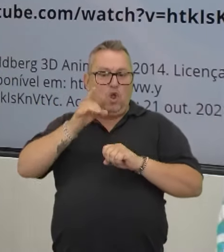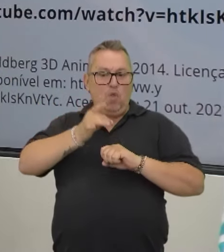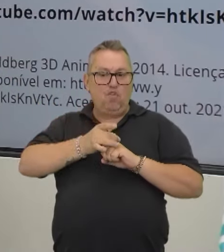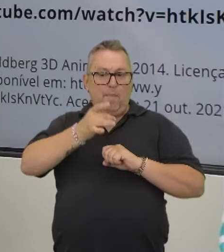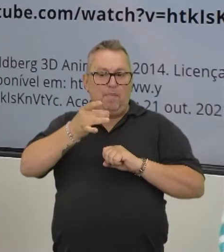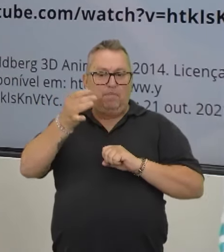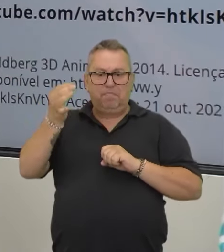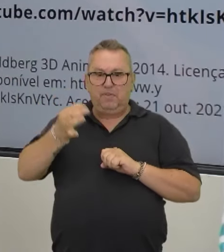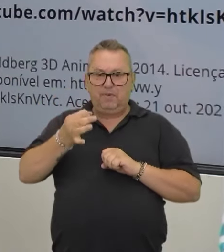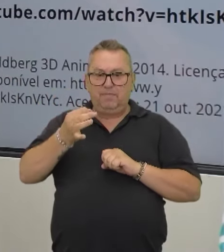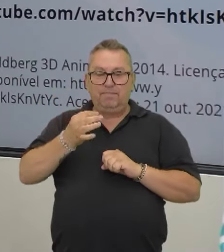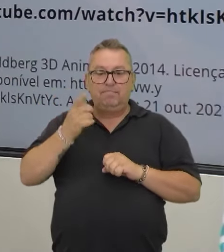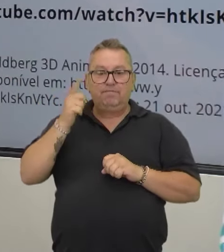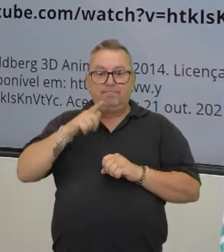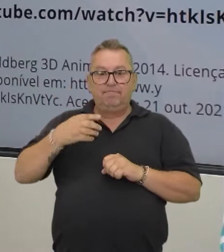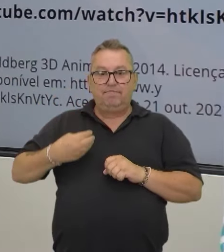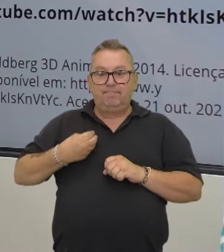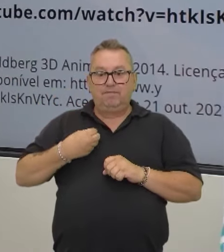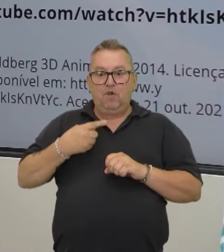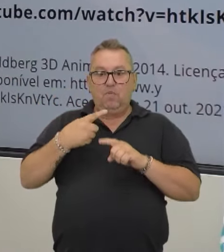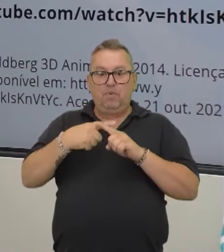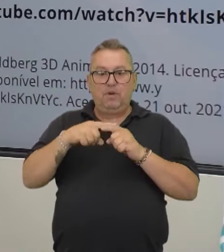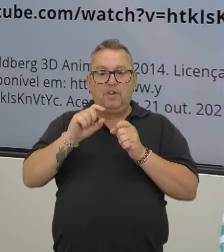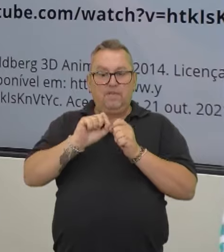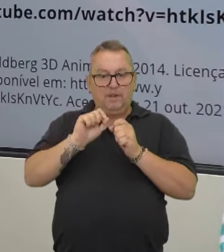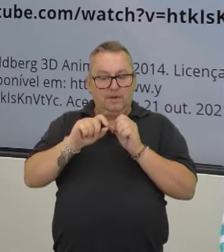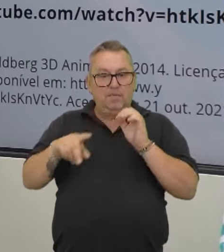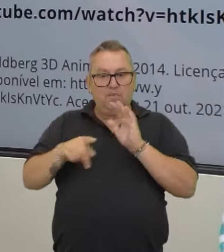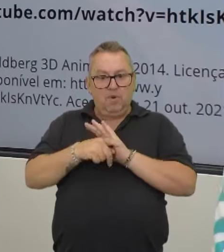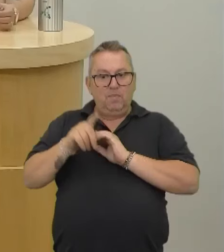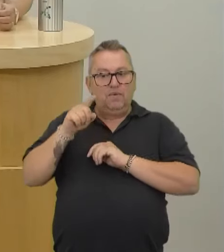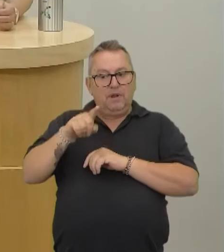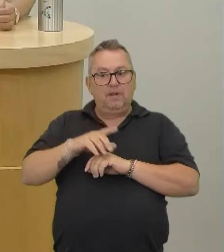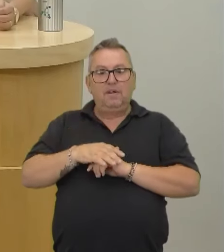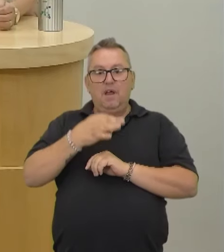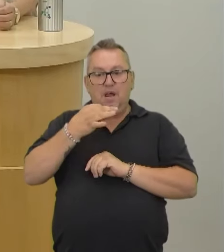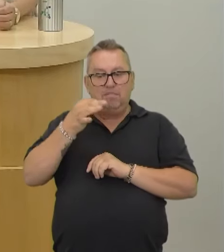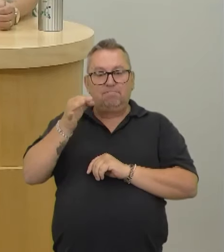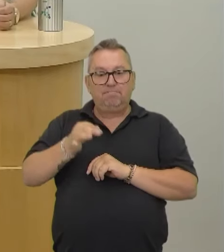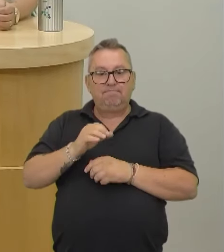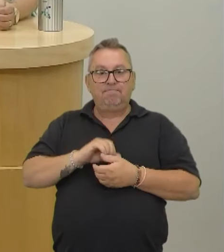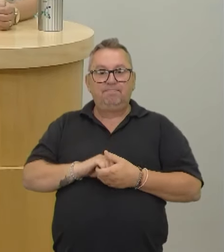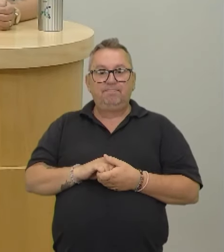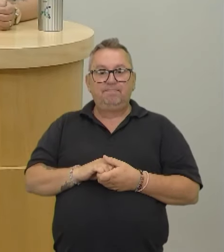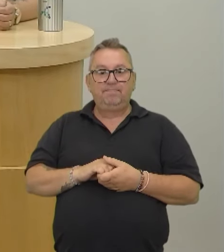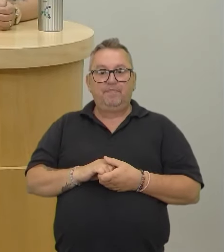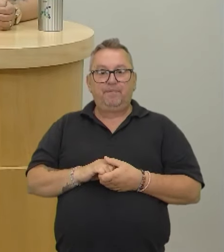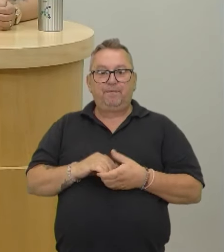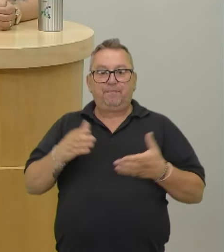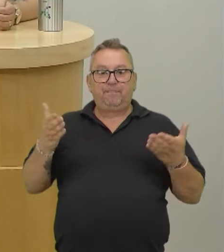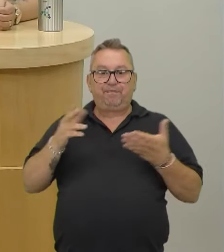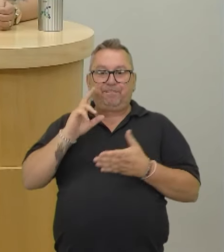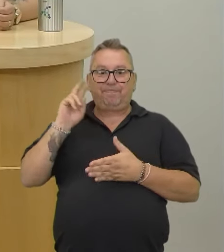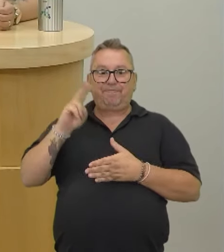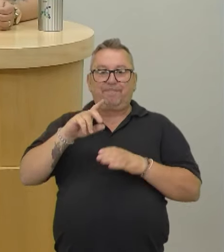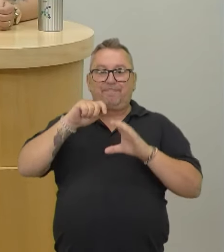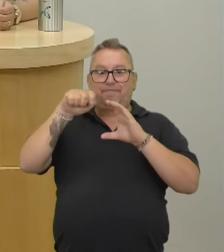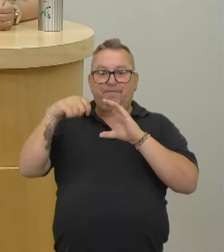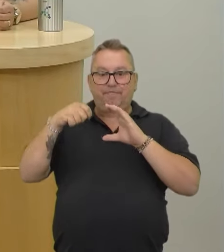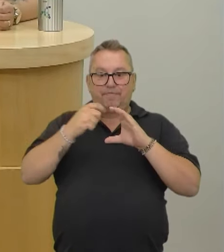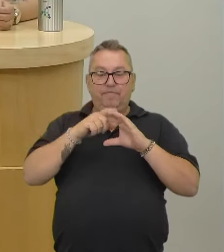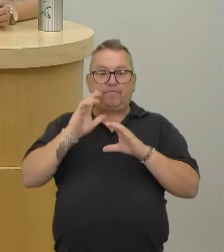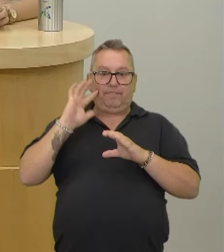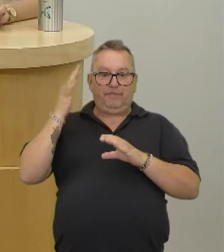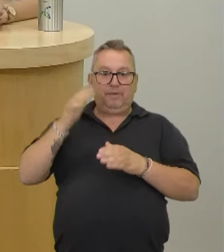Vivendo a sua vida ali no Minecraft. Por que não construir uma máquina dessa, né? Acho justo. Então, agora pra vocês, como isso também pode